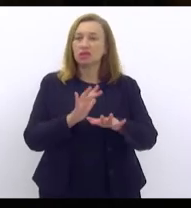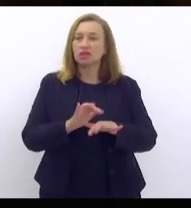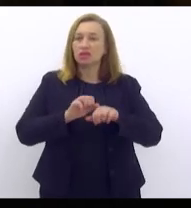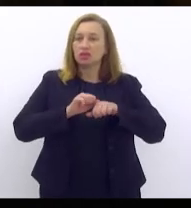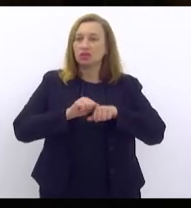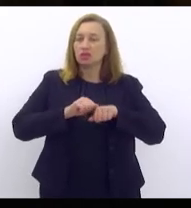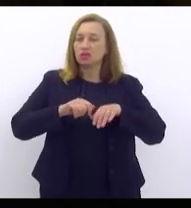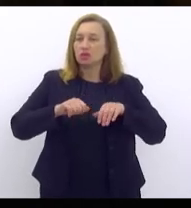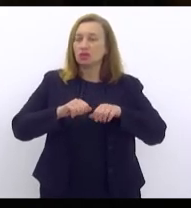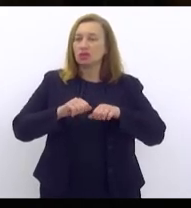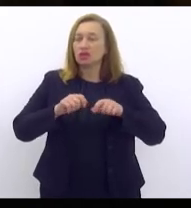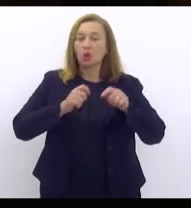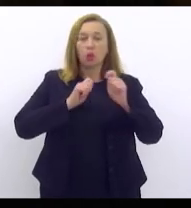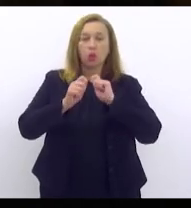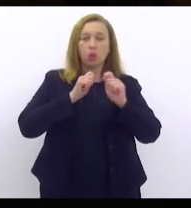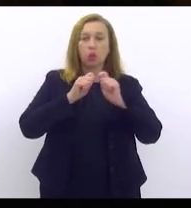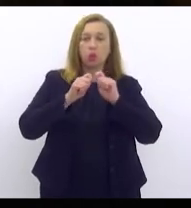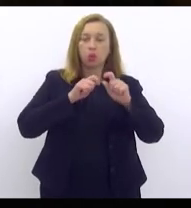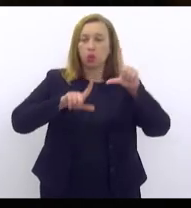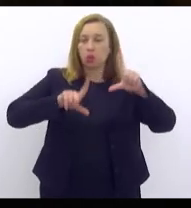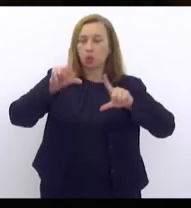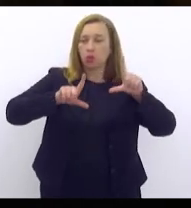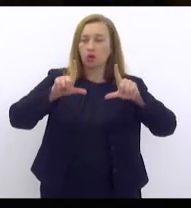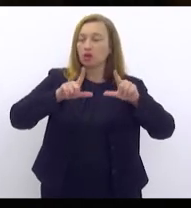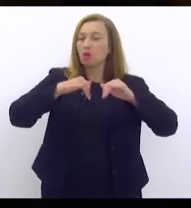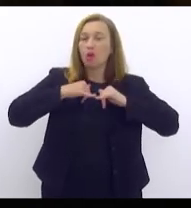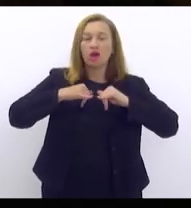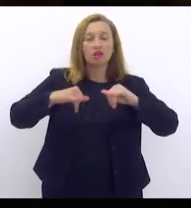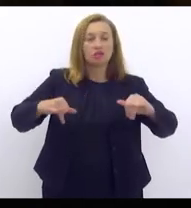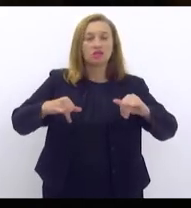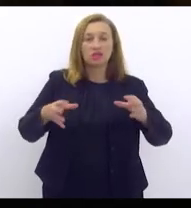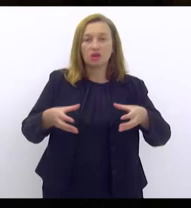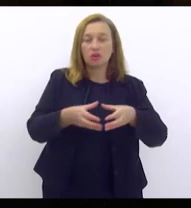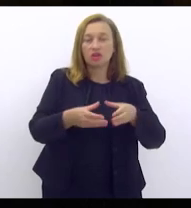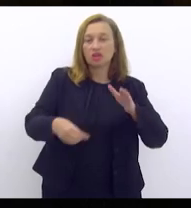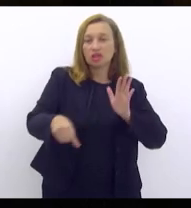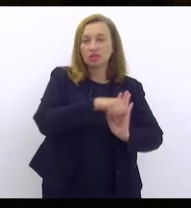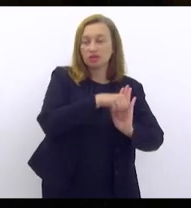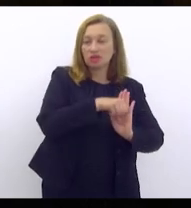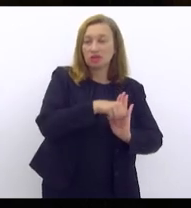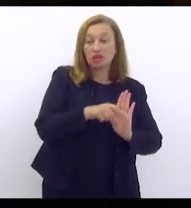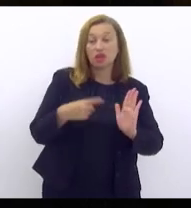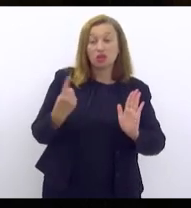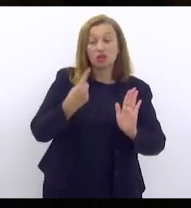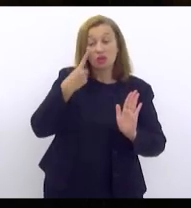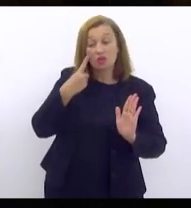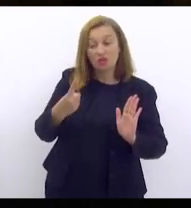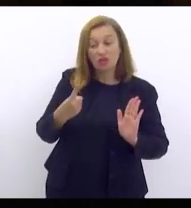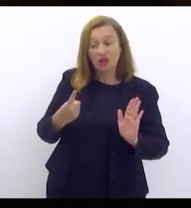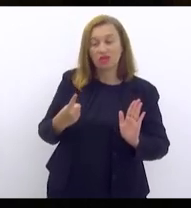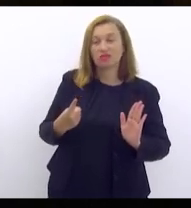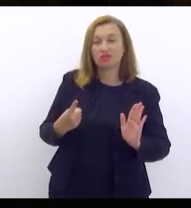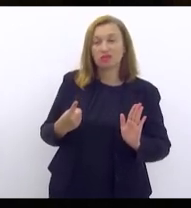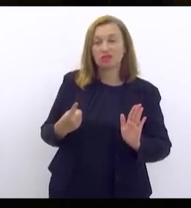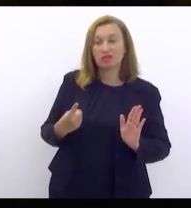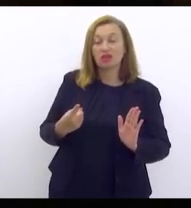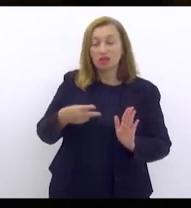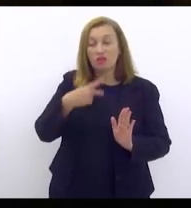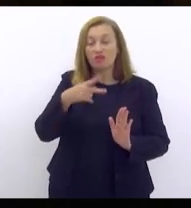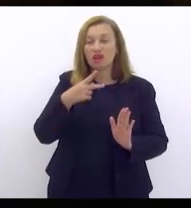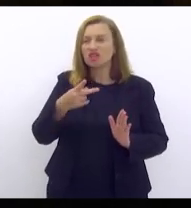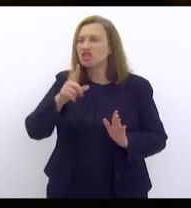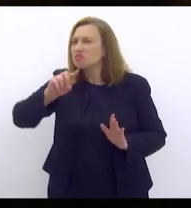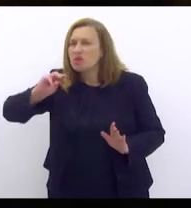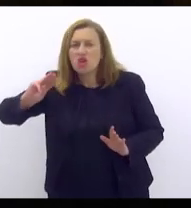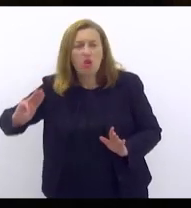não noticia, né, uma quadrilha, uma organização criminosa dessa, que nós estamos botando o dedo na ferida. Nós estamos falando de